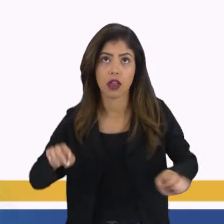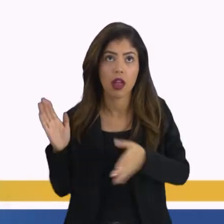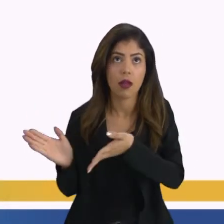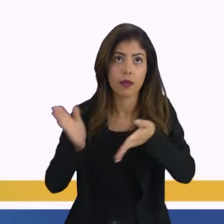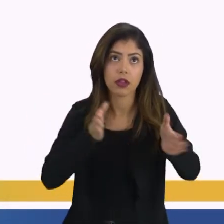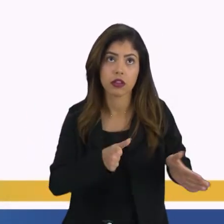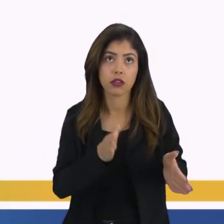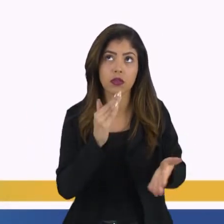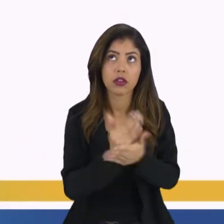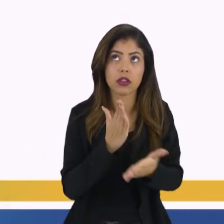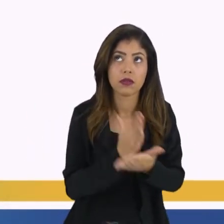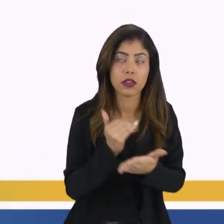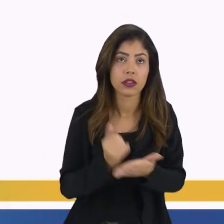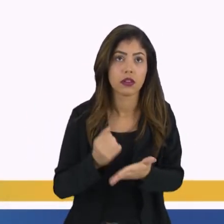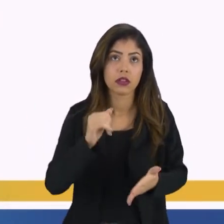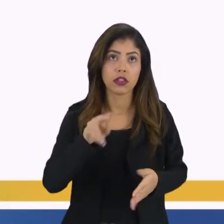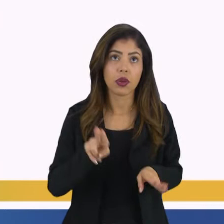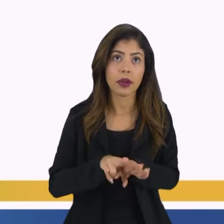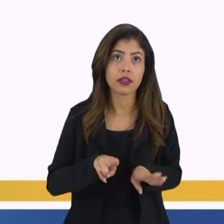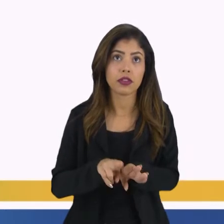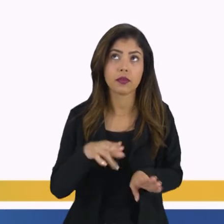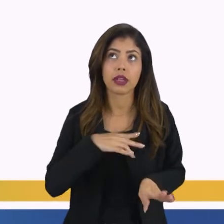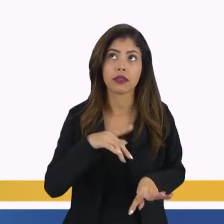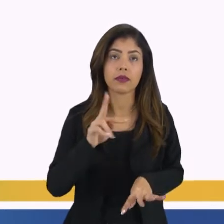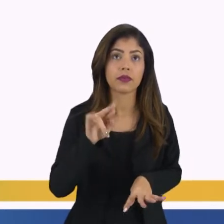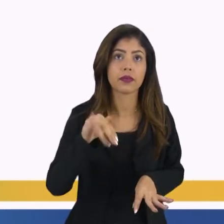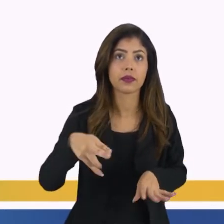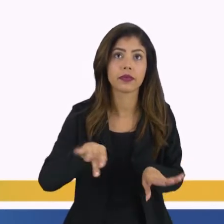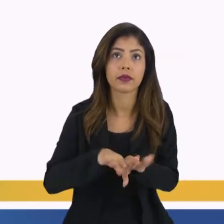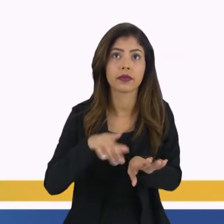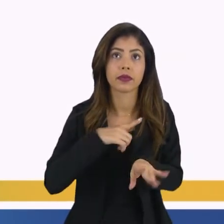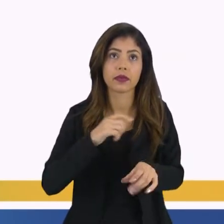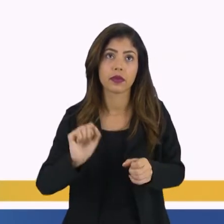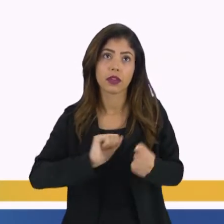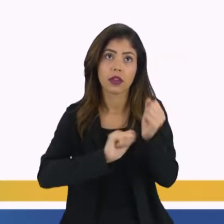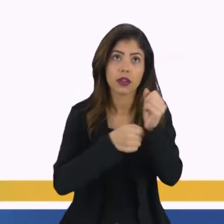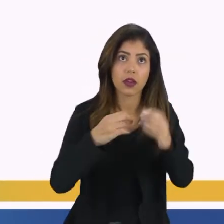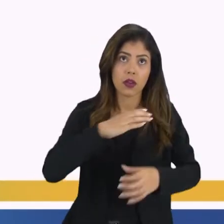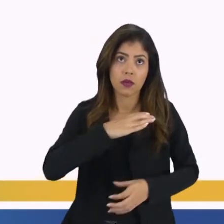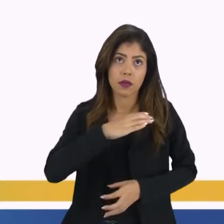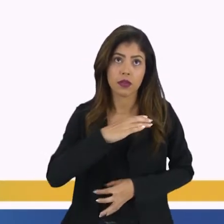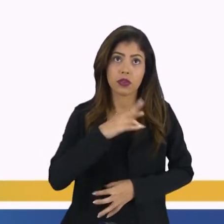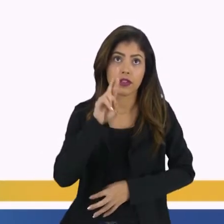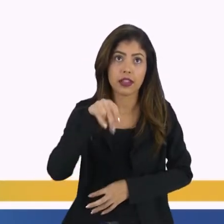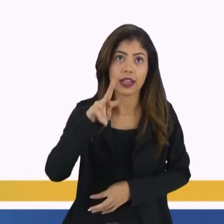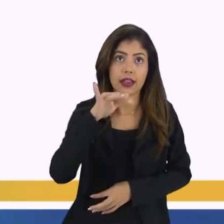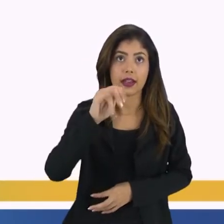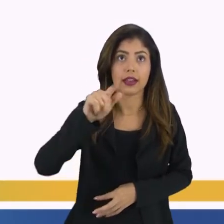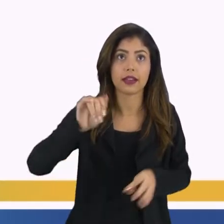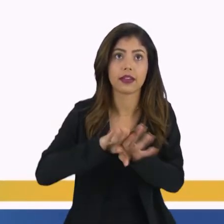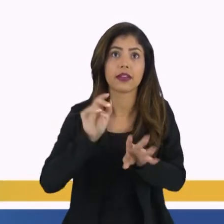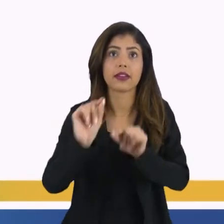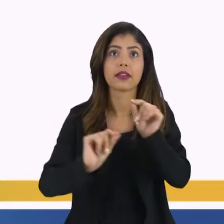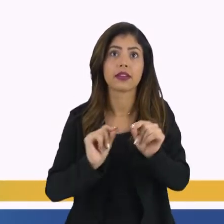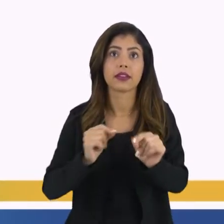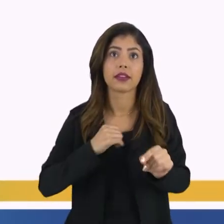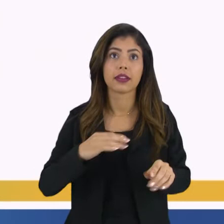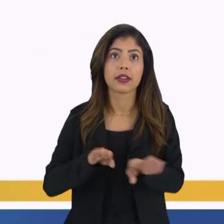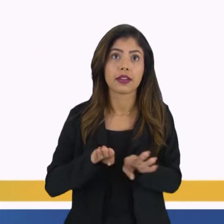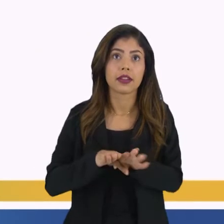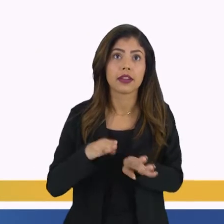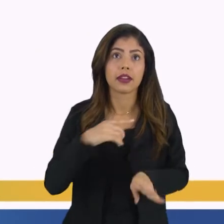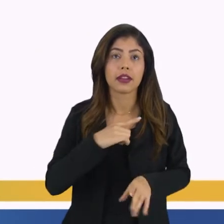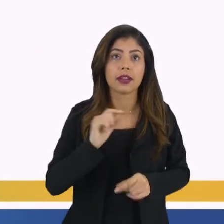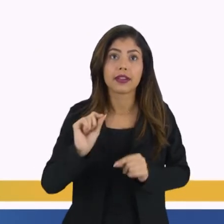de uma divisão nítida, né? Havia de um lado os donos de escravos, urbanos e rurais, que constituíam a classe dominante do país. Então,